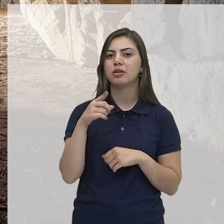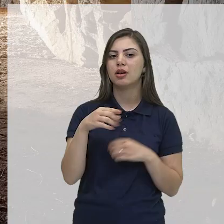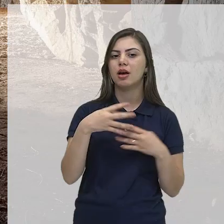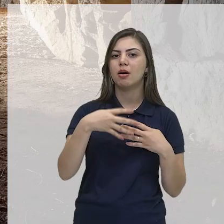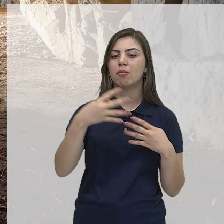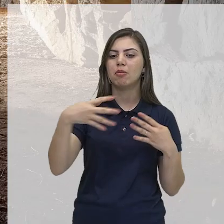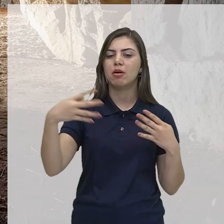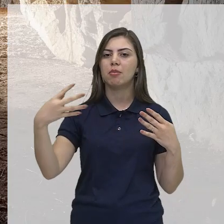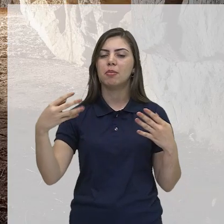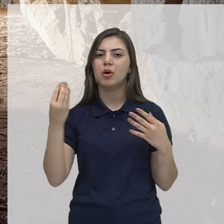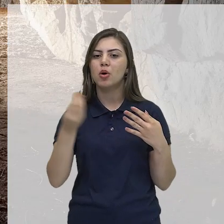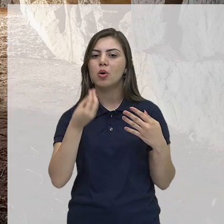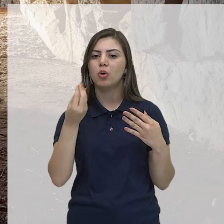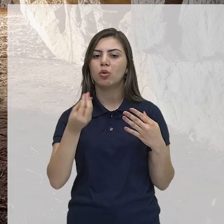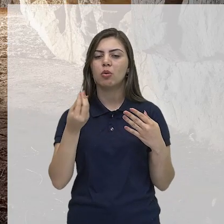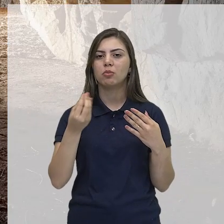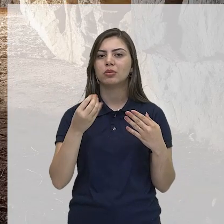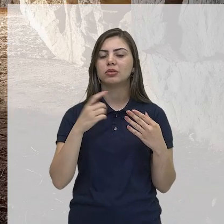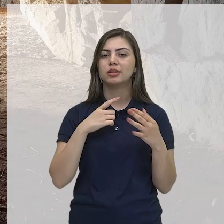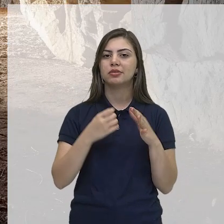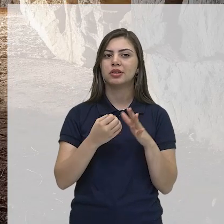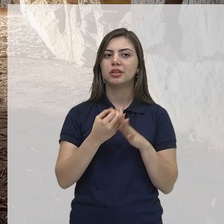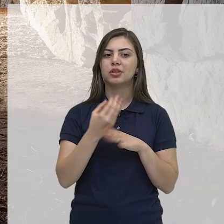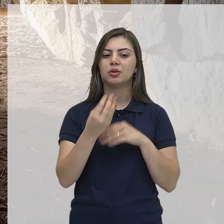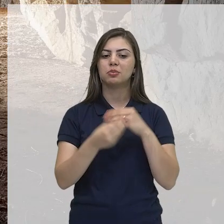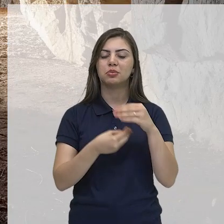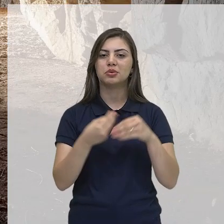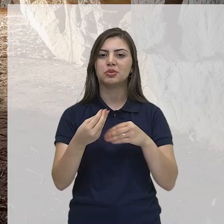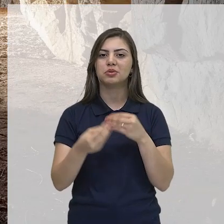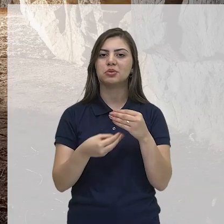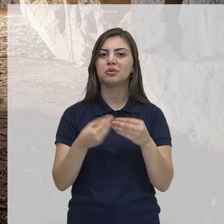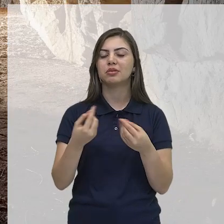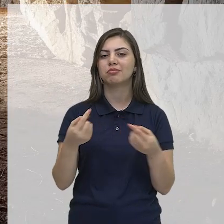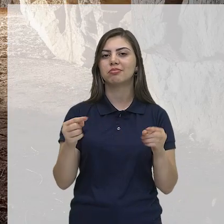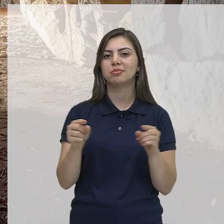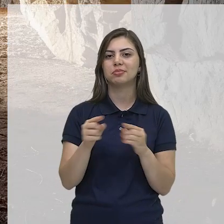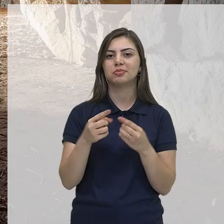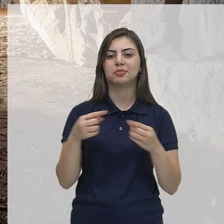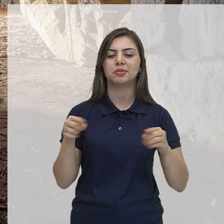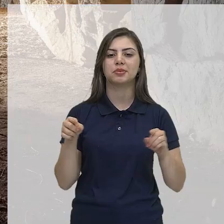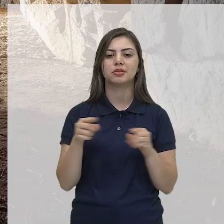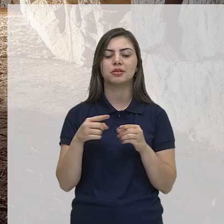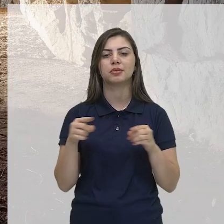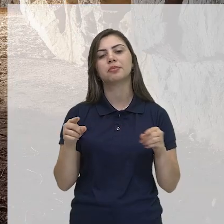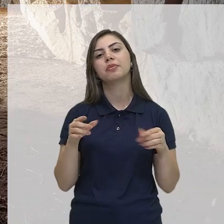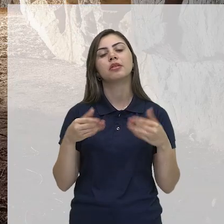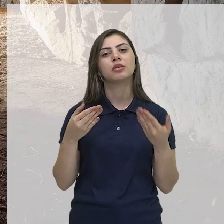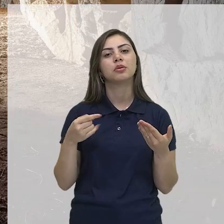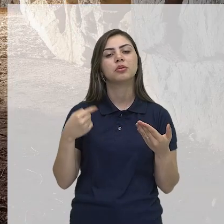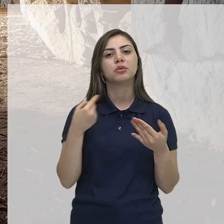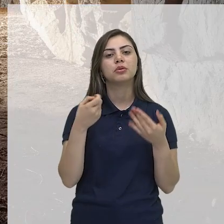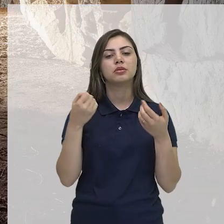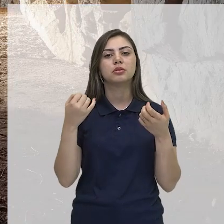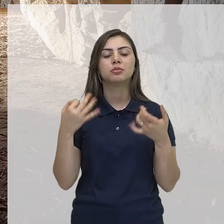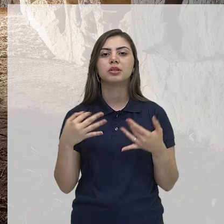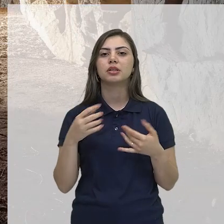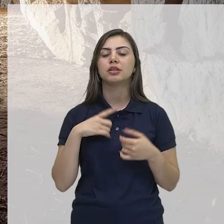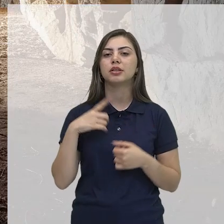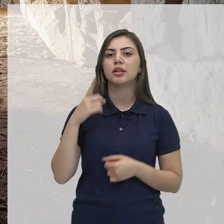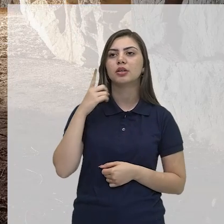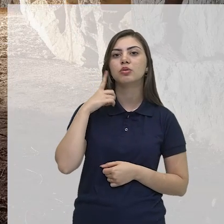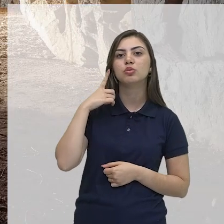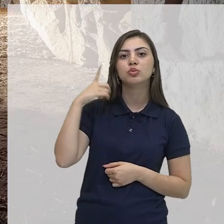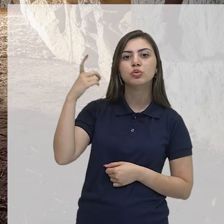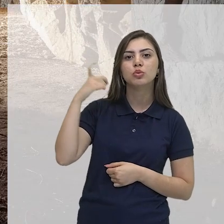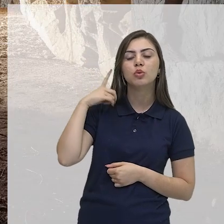elas foram se organizando e elas foram tocando uma música. Então, o que a gente fala é que essa combinação de sons, né? Uma